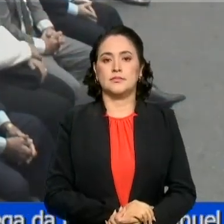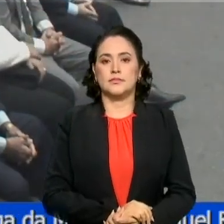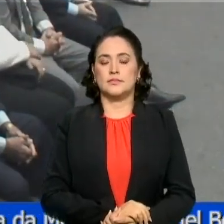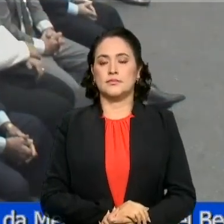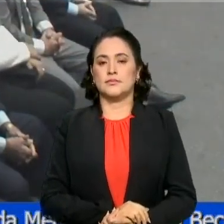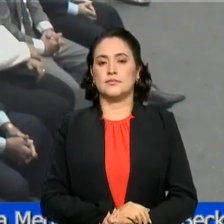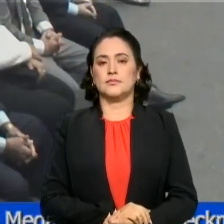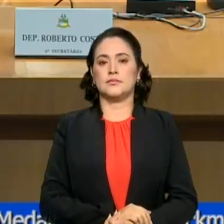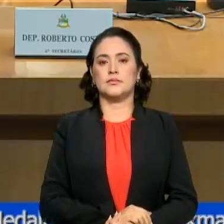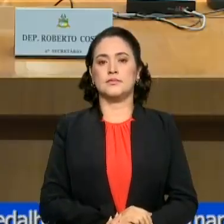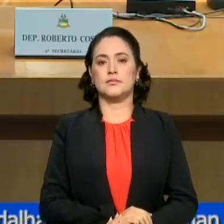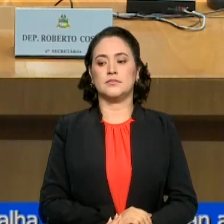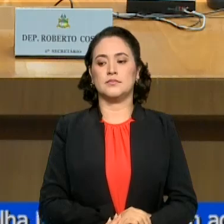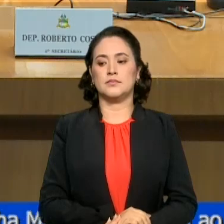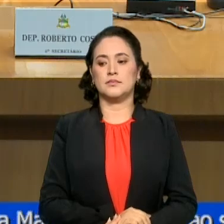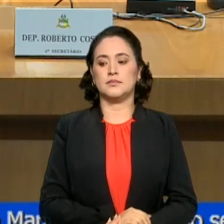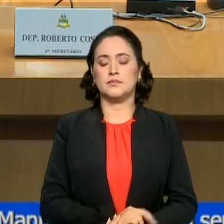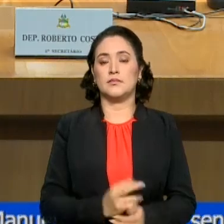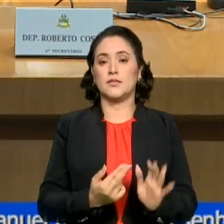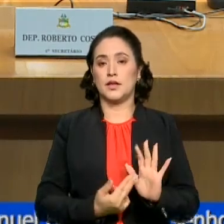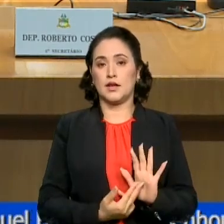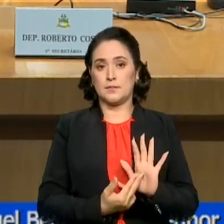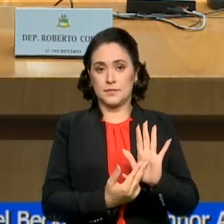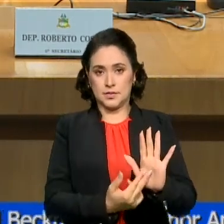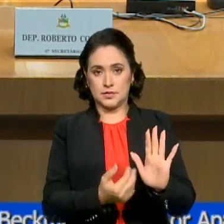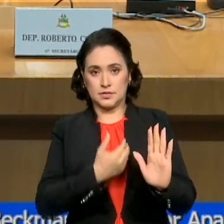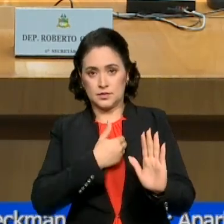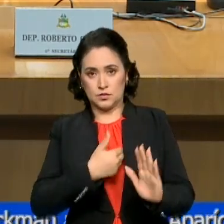Representando o governo do Estado,